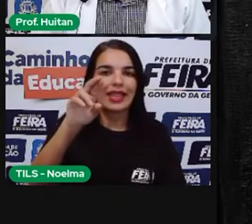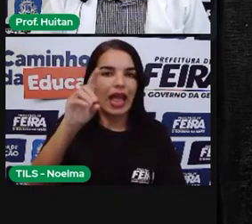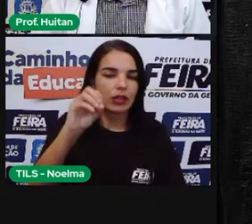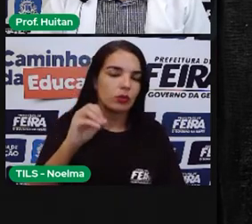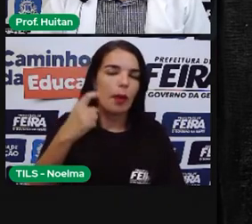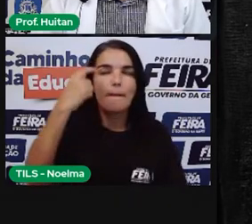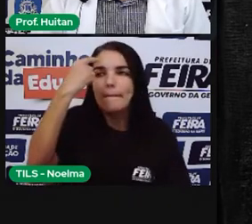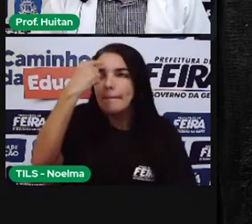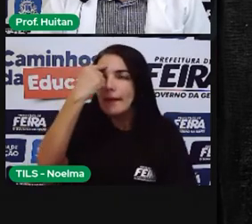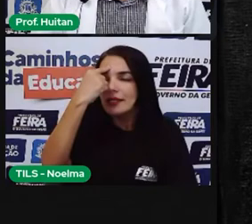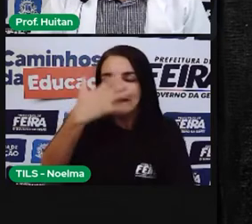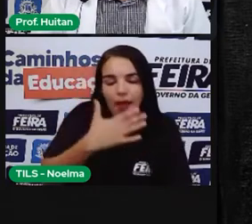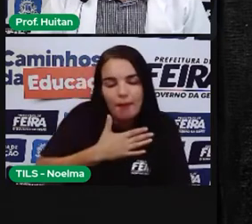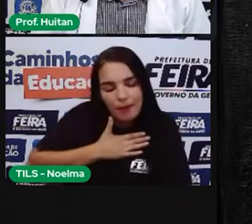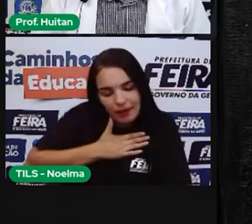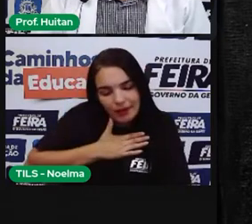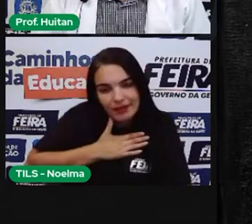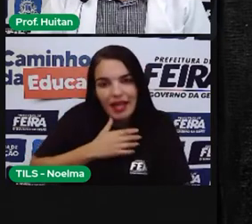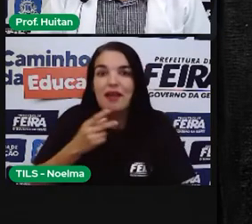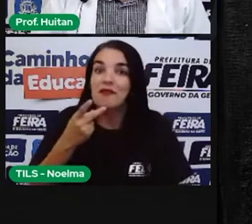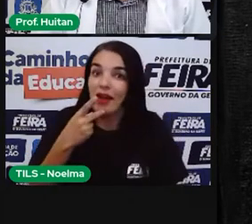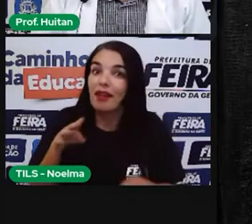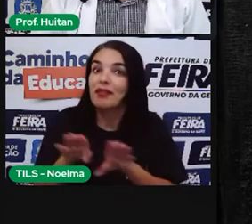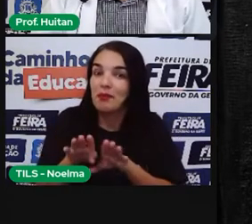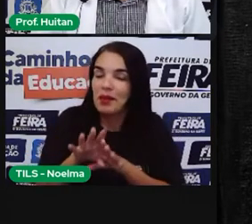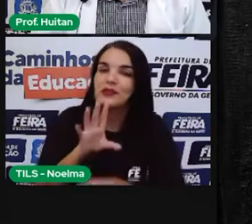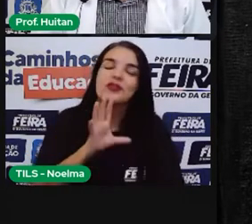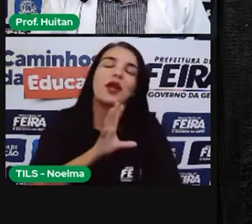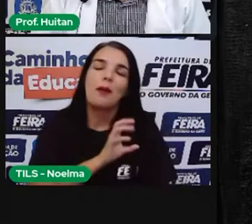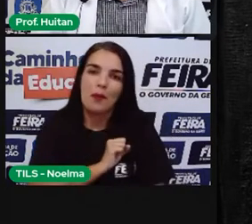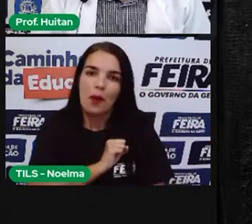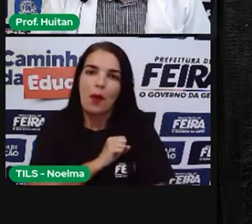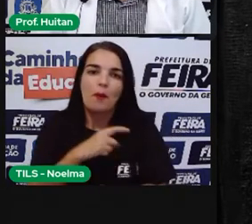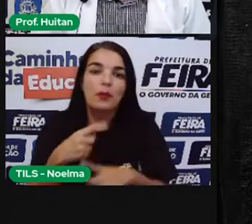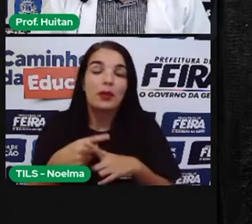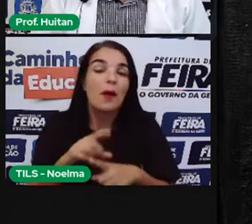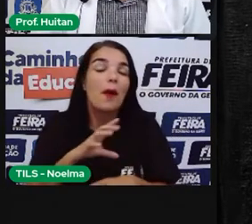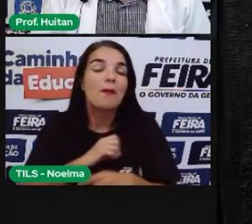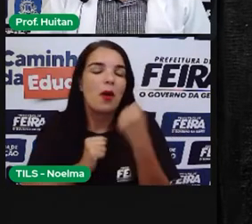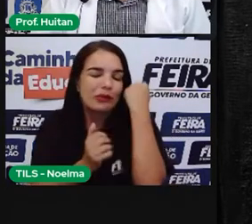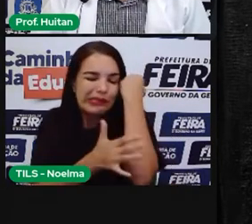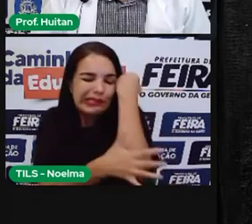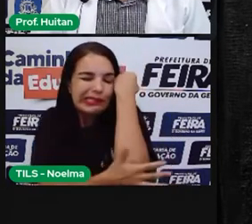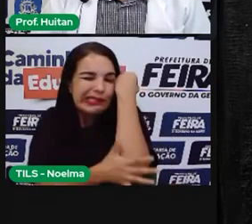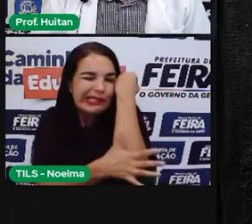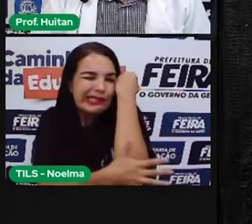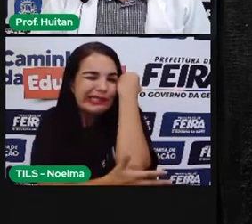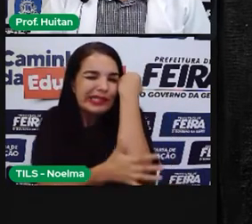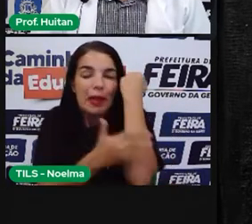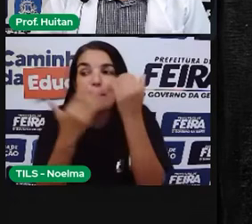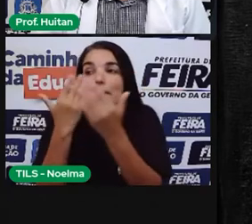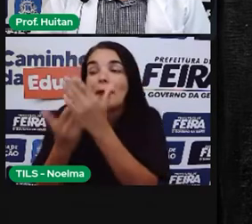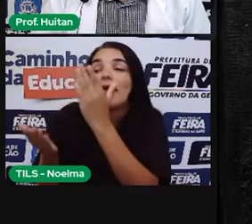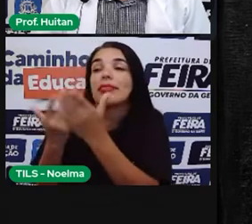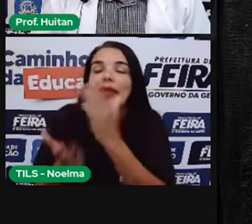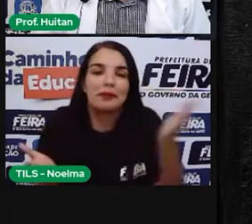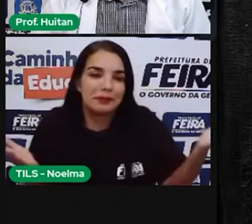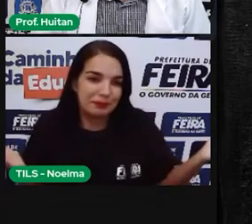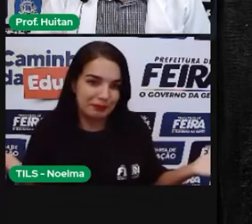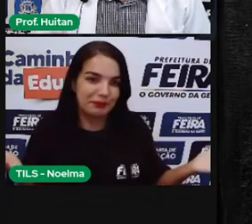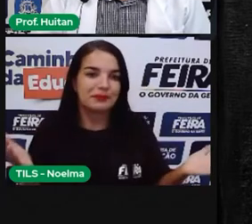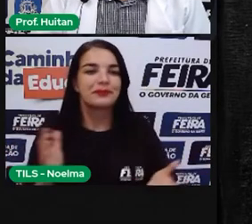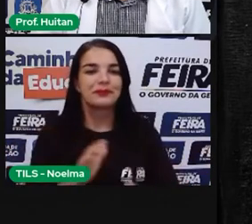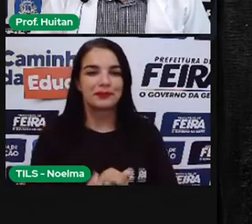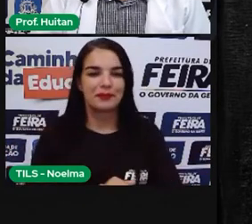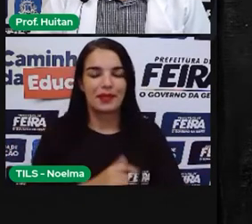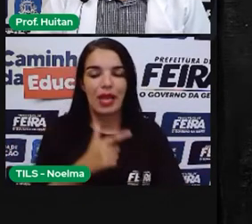outra forma de se tratar, de se falar de amor, que é o amor dor de cotovelo, não é? O amor daquela pessoa que não se conforma